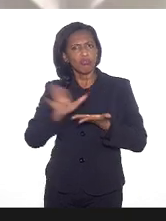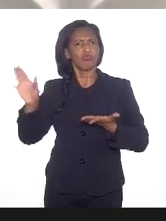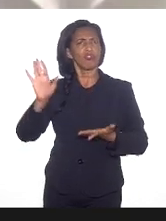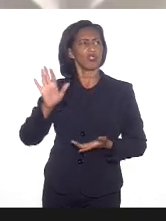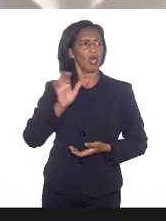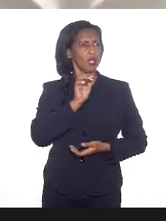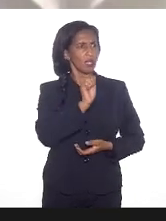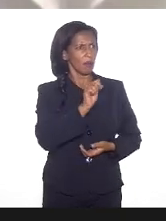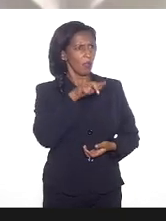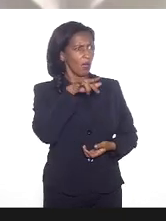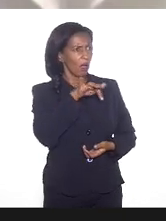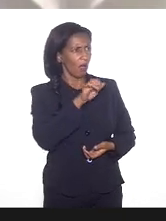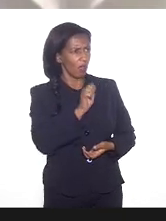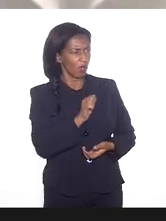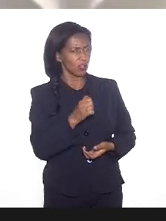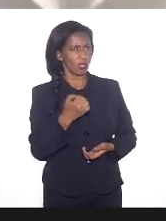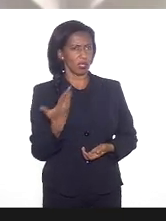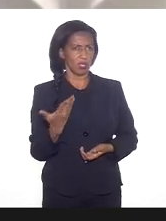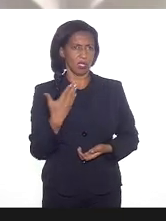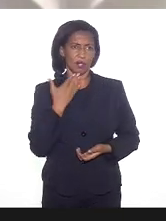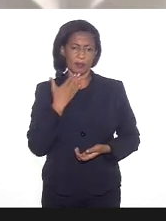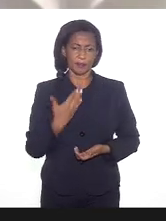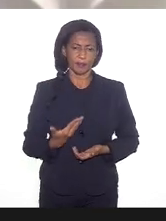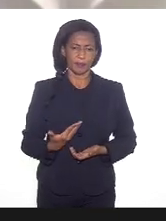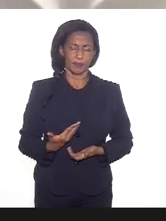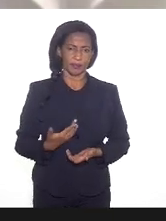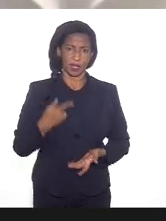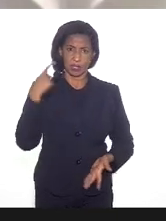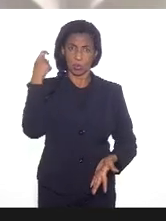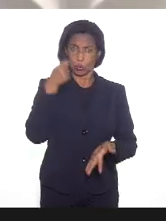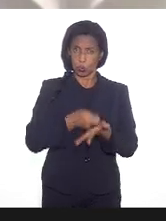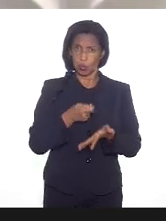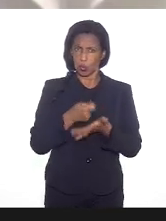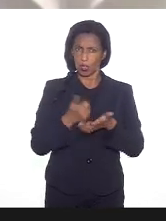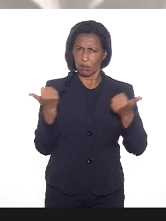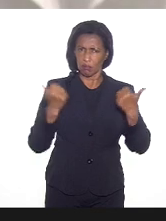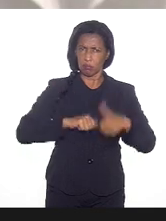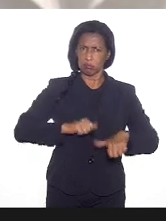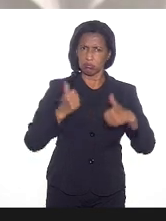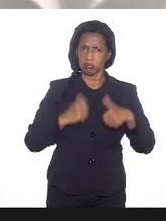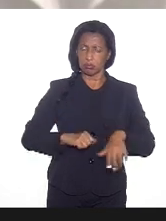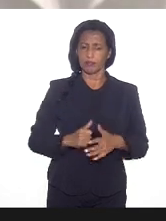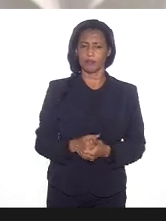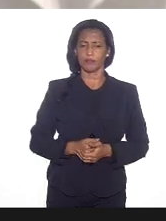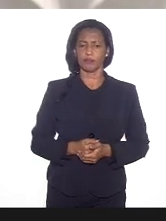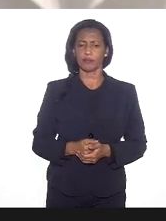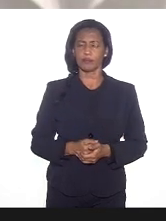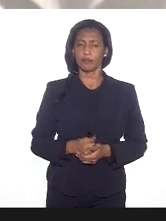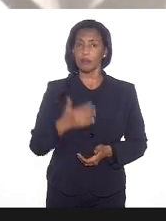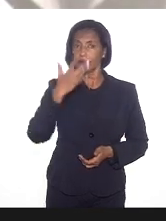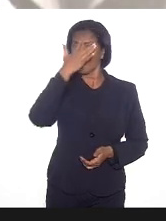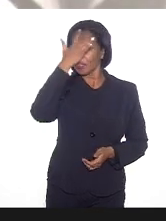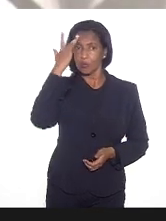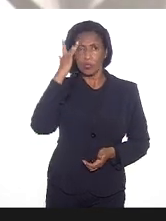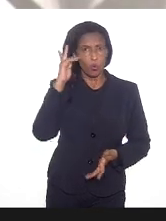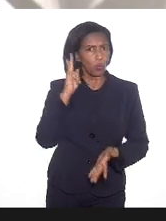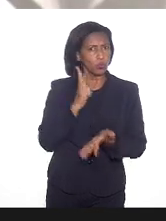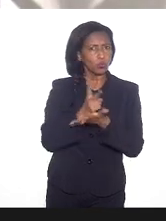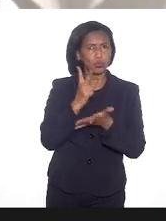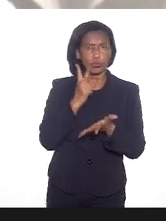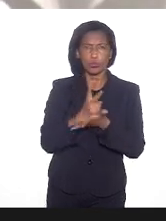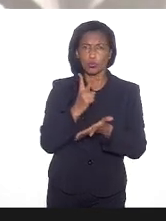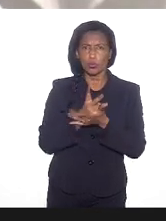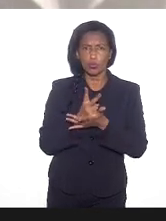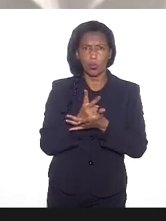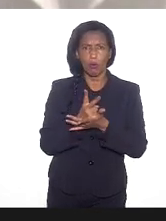Alexandre Freitas, agora quero me permitir a ser dura na minha análise, né? As pessoas continuam